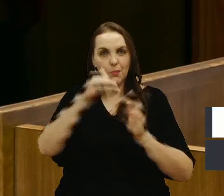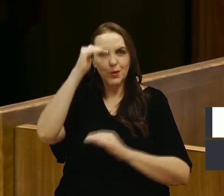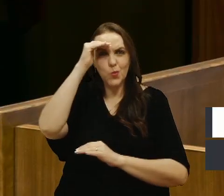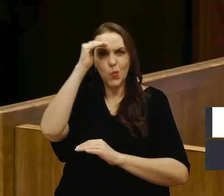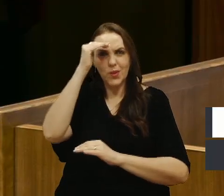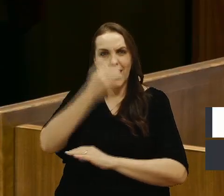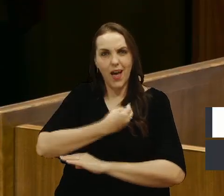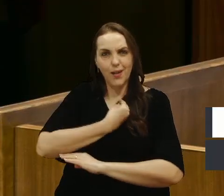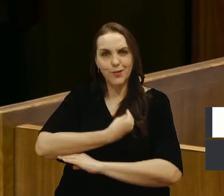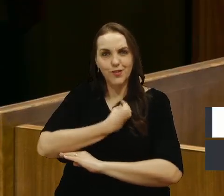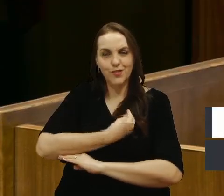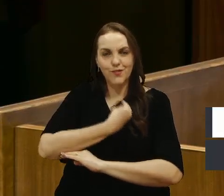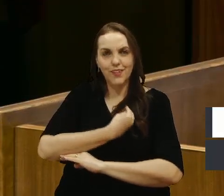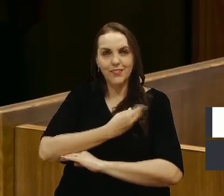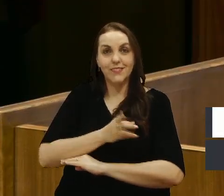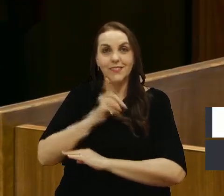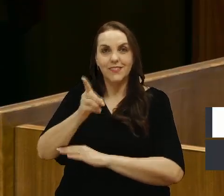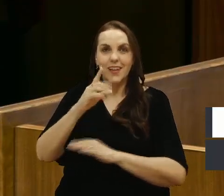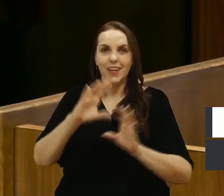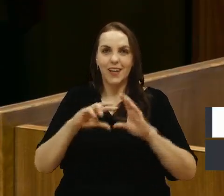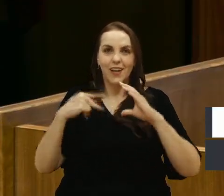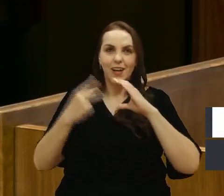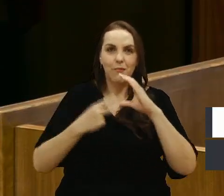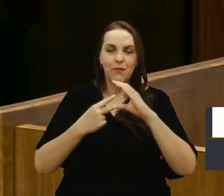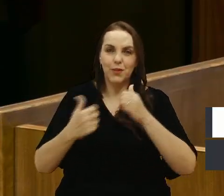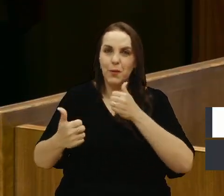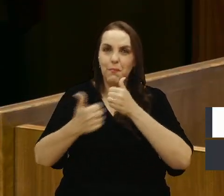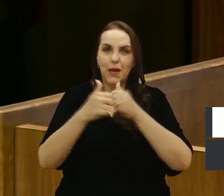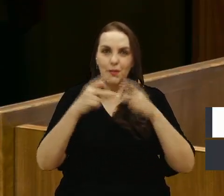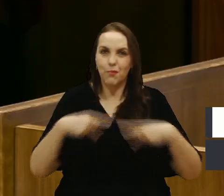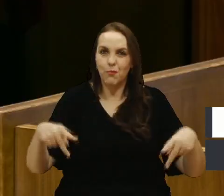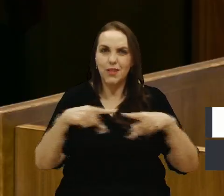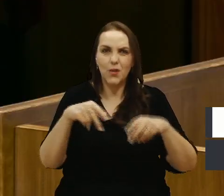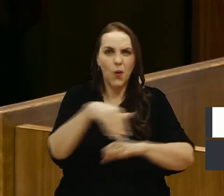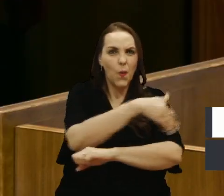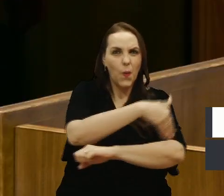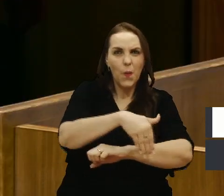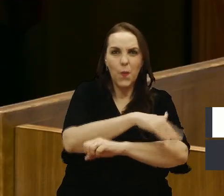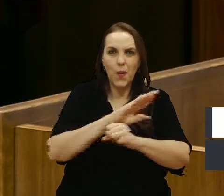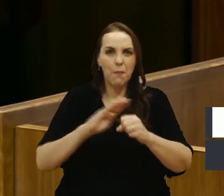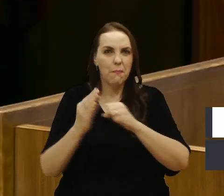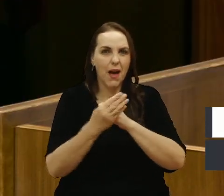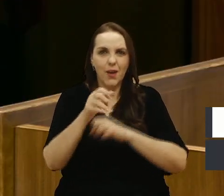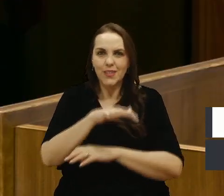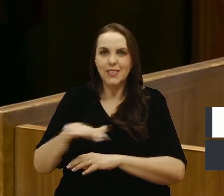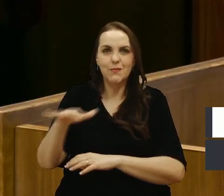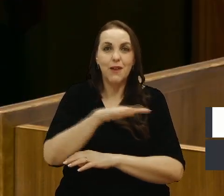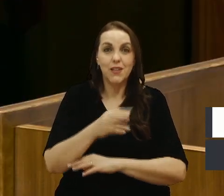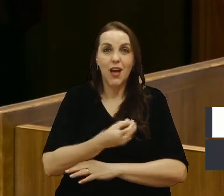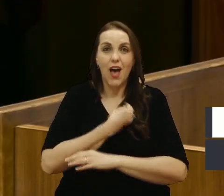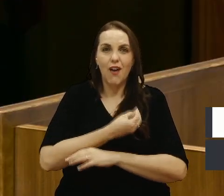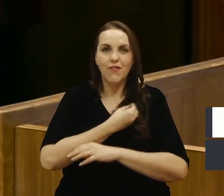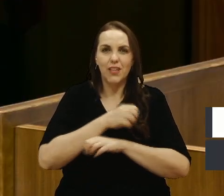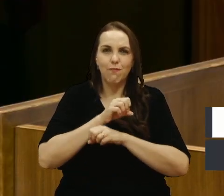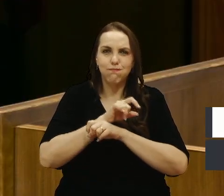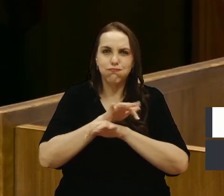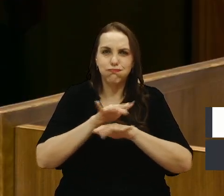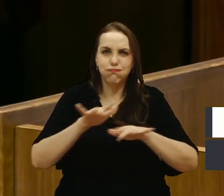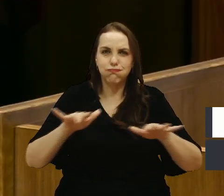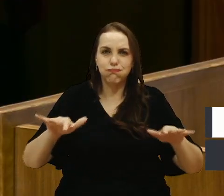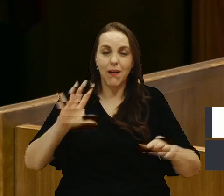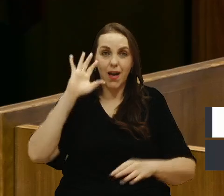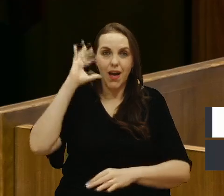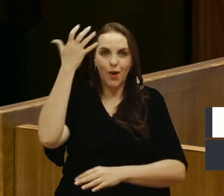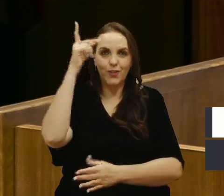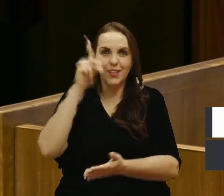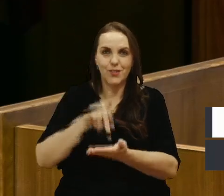levando a Câmara para mais perto da população, nas ruas, nos bairros, nos espaços onde a vida da cidade realmente acontece.